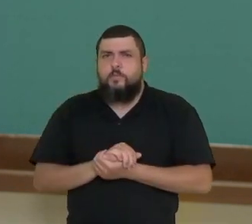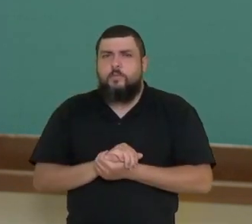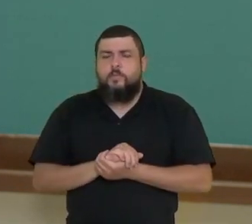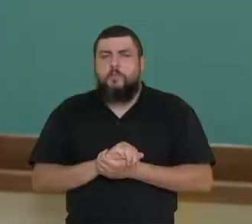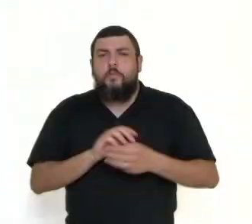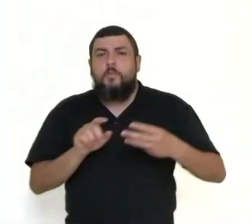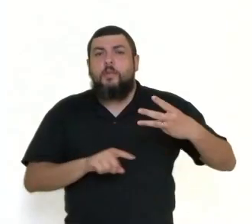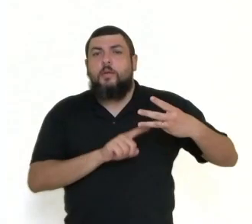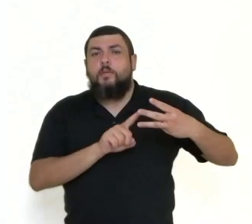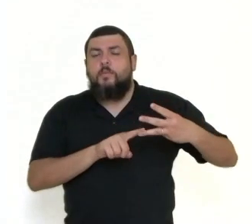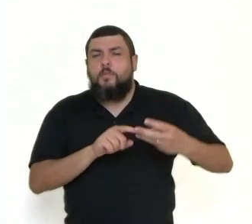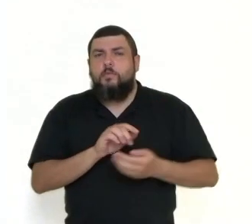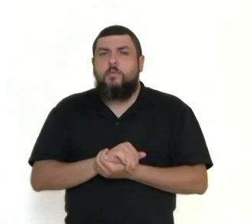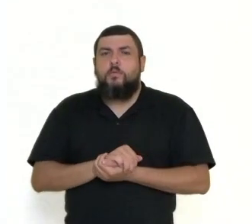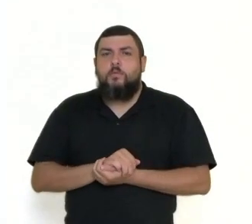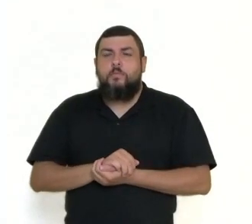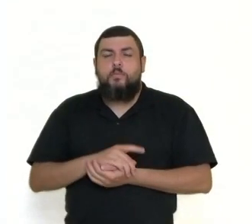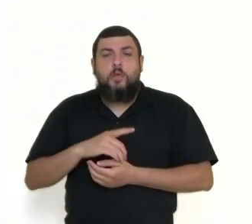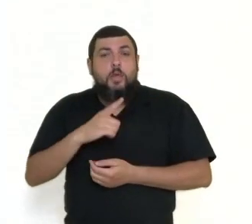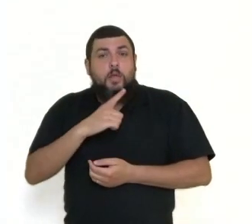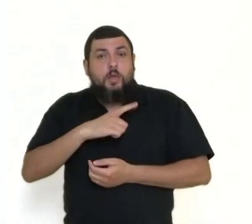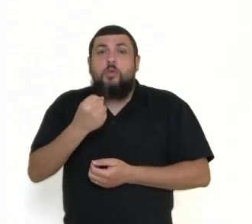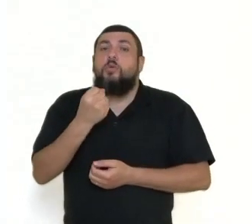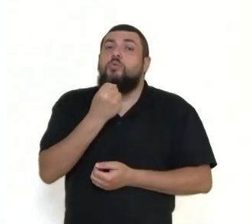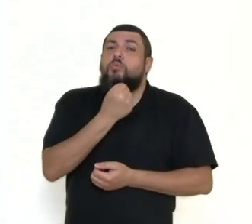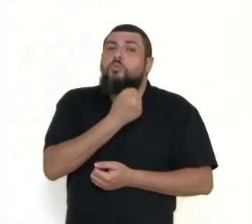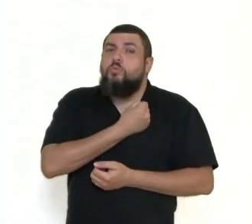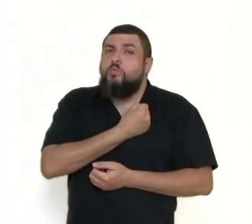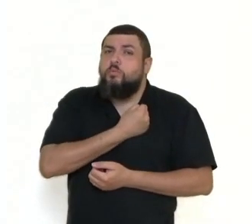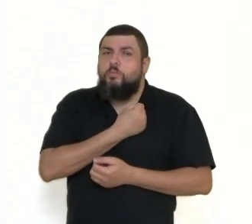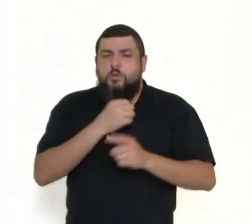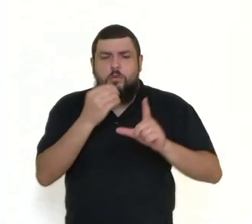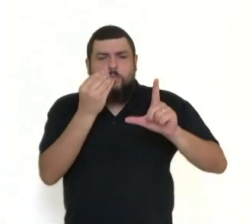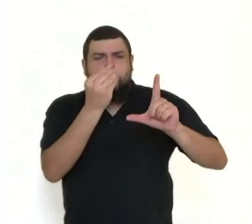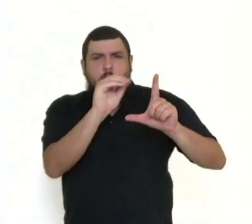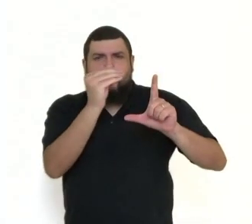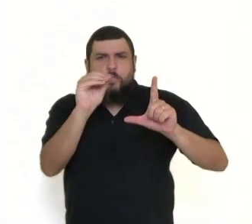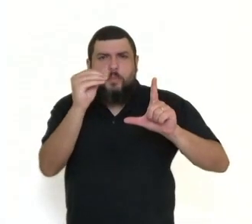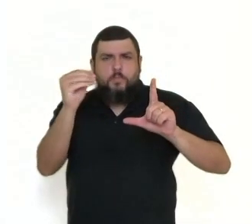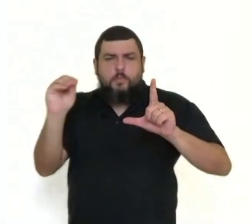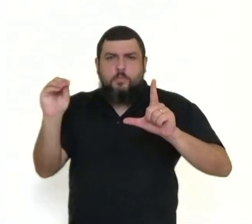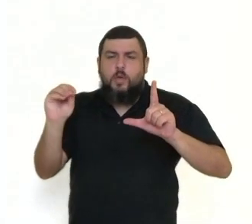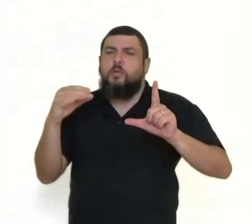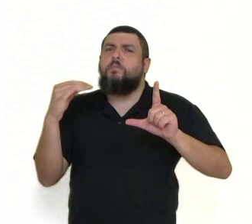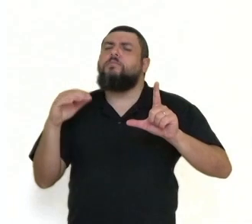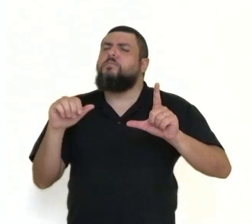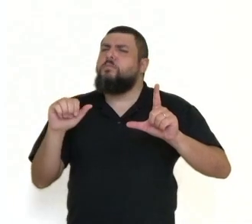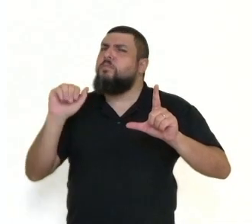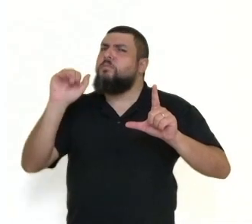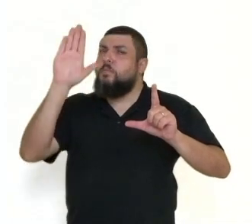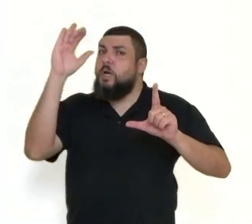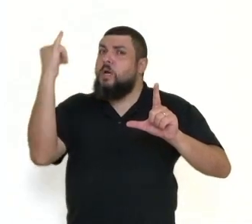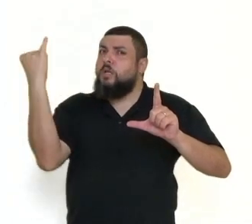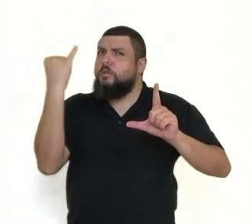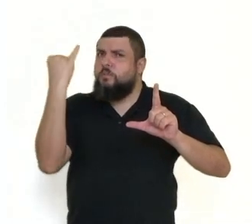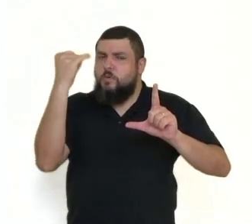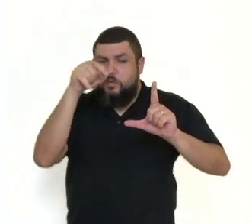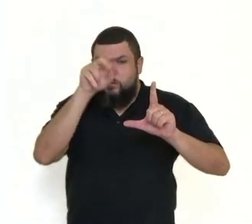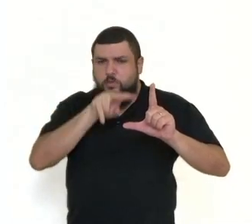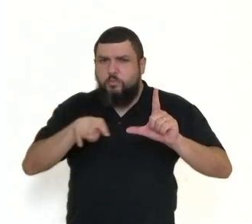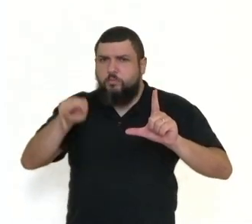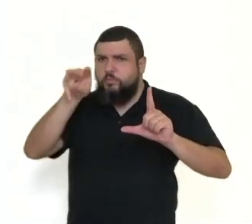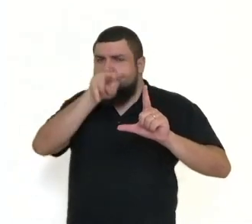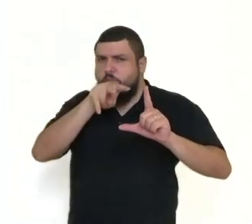tem números, quer dizer, o mais importante, pois é deles que precisamos para comparar as informações dadas